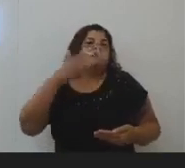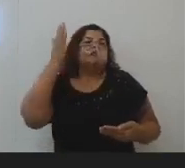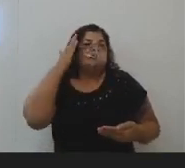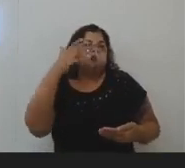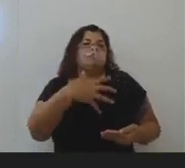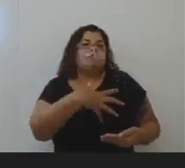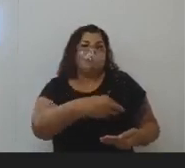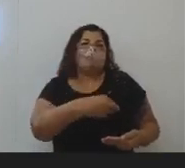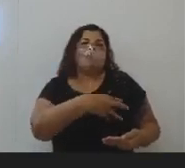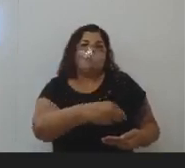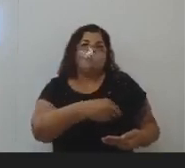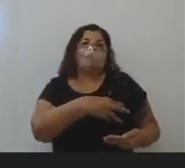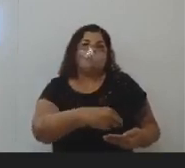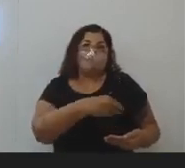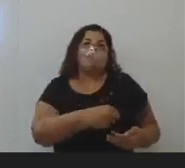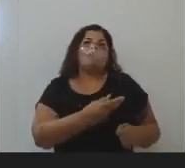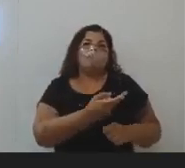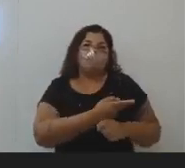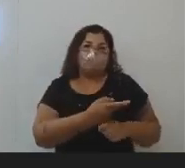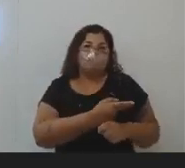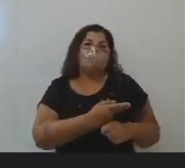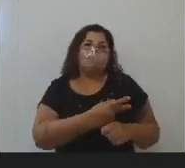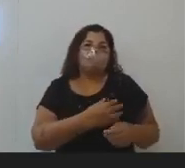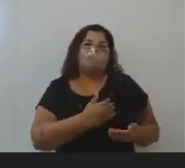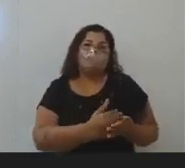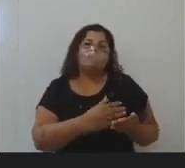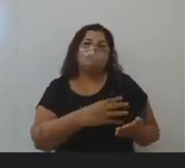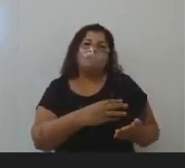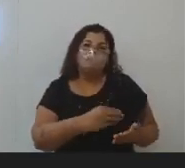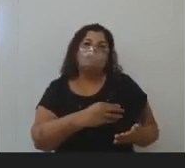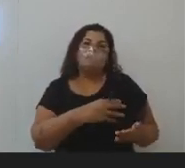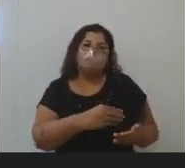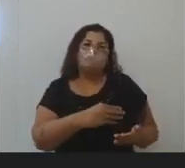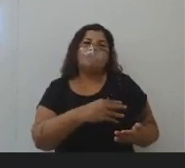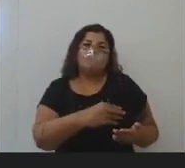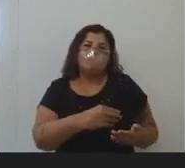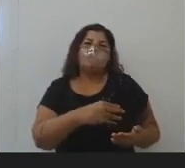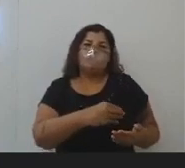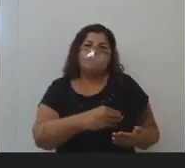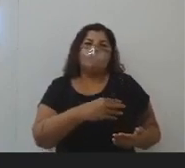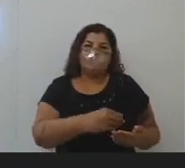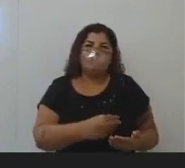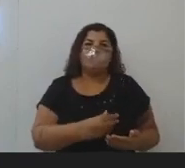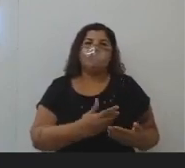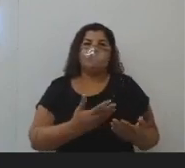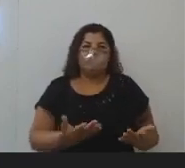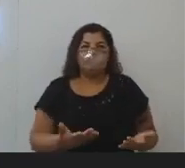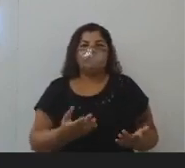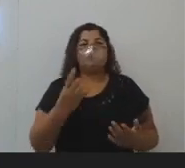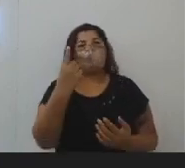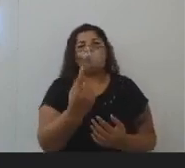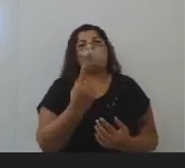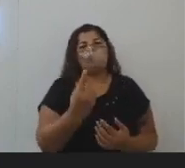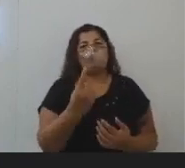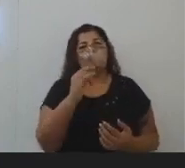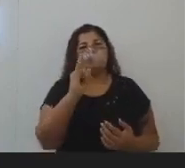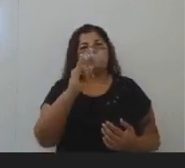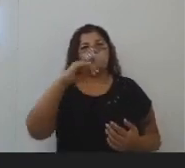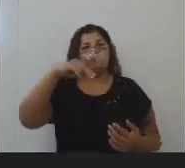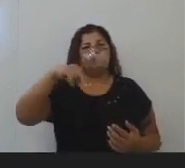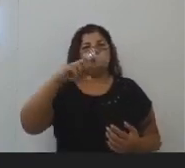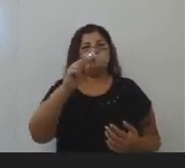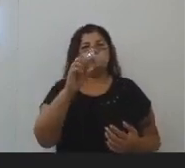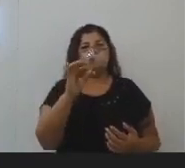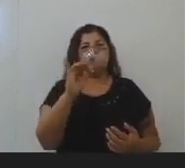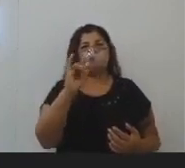bebê ele vai ali procurar o seio materno e ele vai começar a sugar, certo? Então, a gente pode dizer que o ser